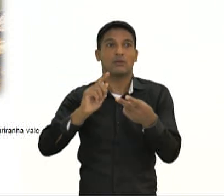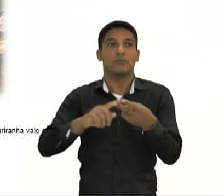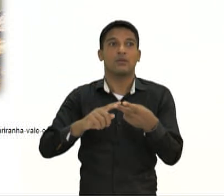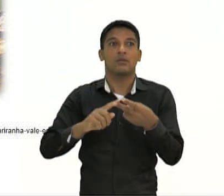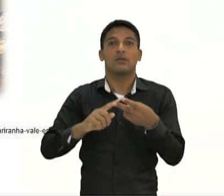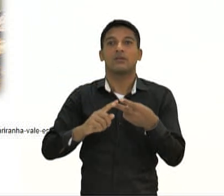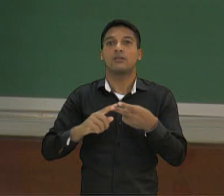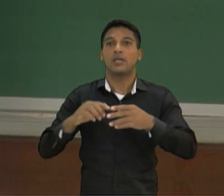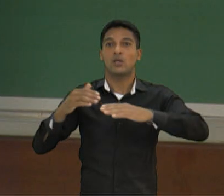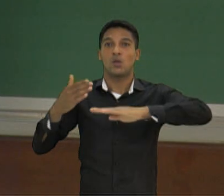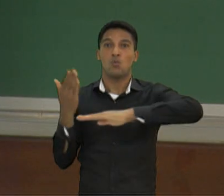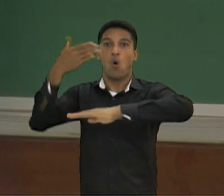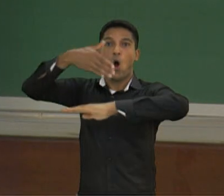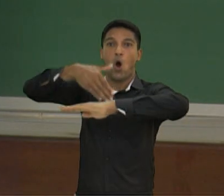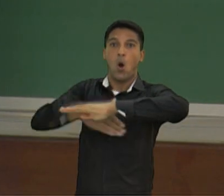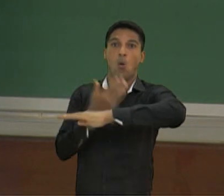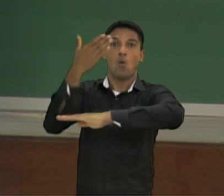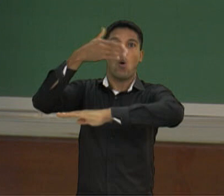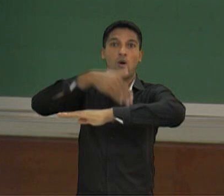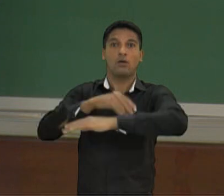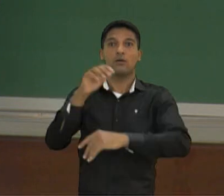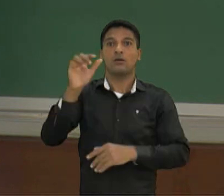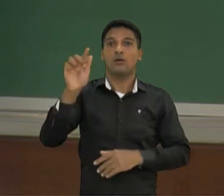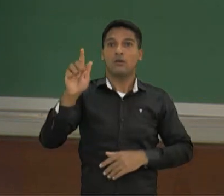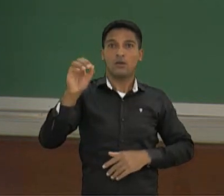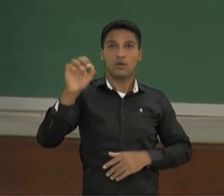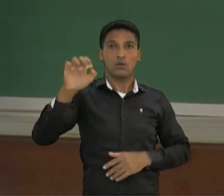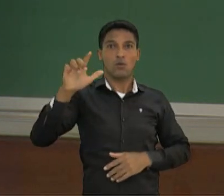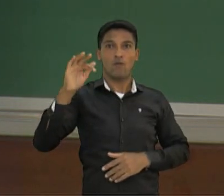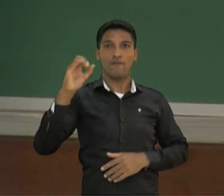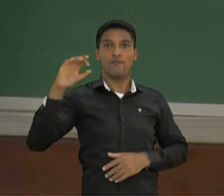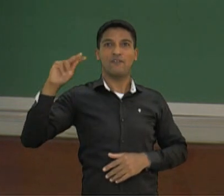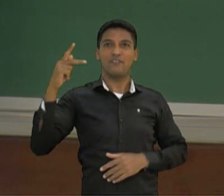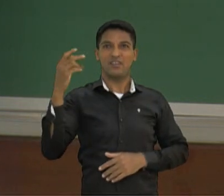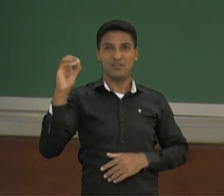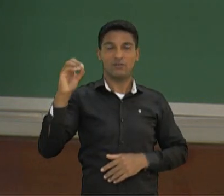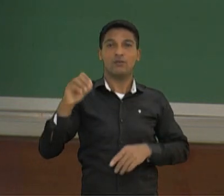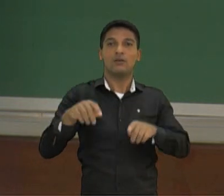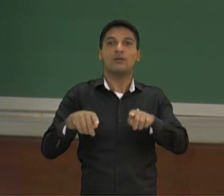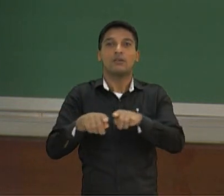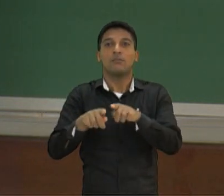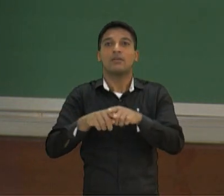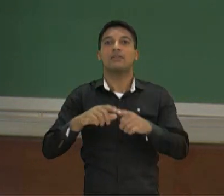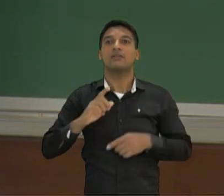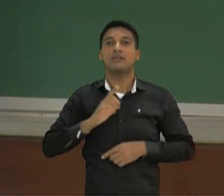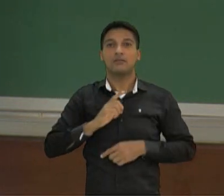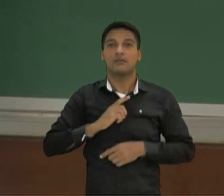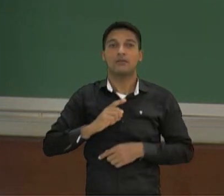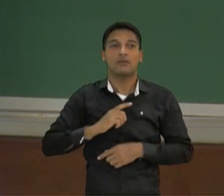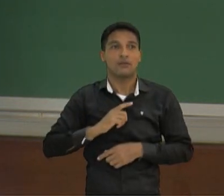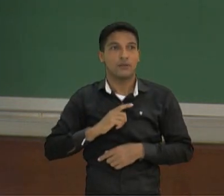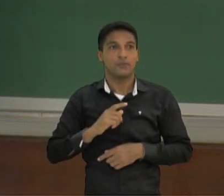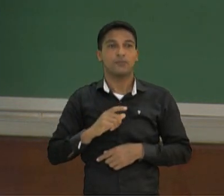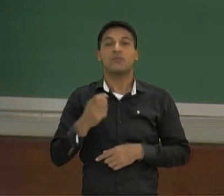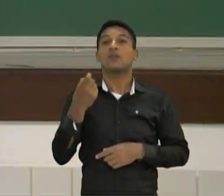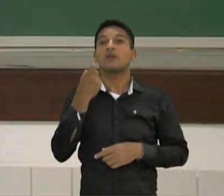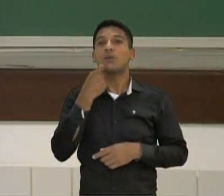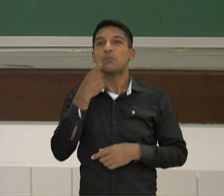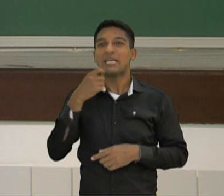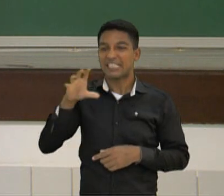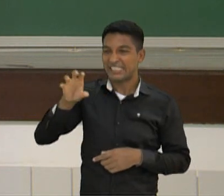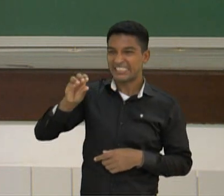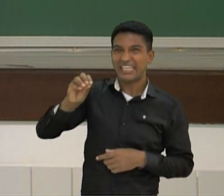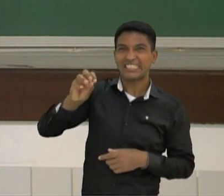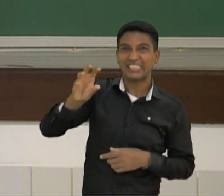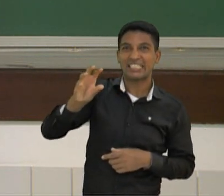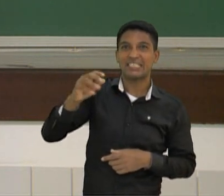ariranha. Tudo bem? Vamos prosseguir aqui? Os principais grupos de mamíferos, nós vamos